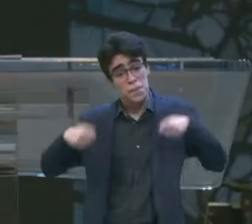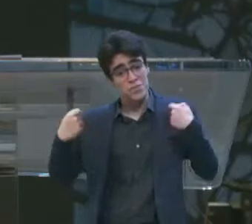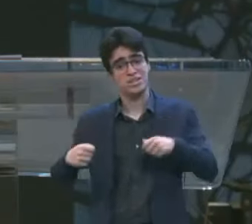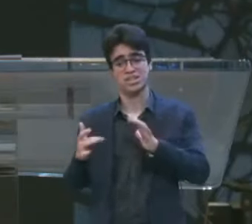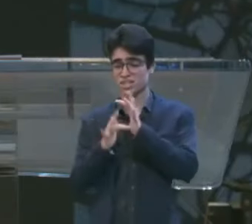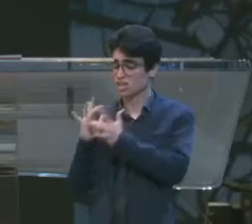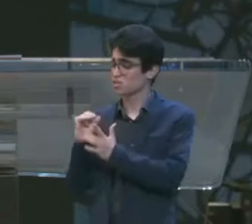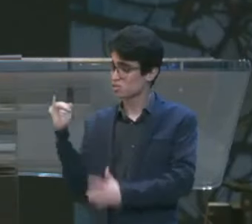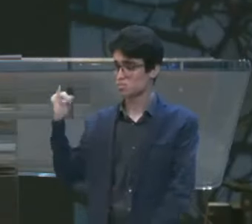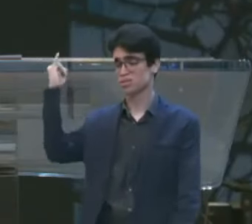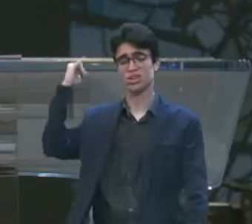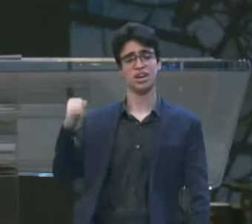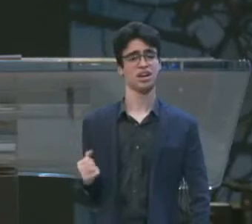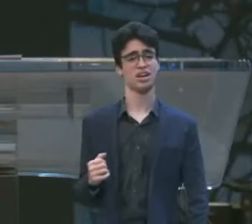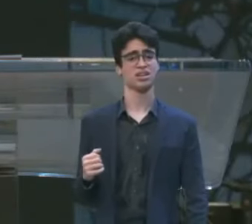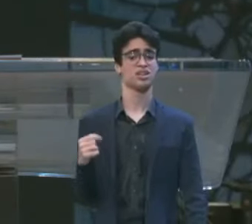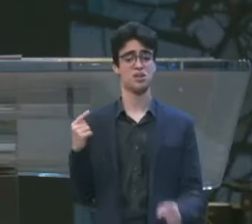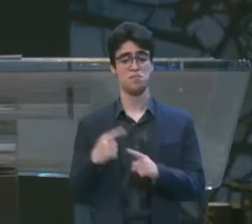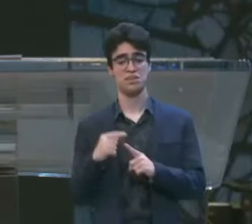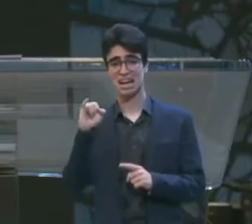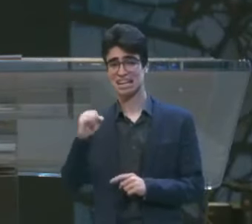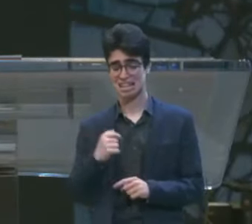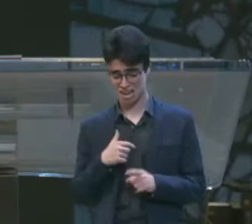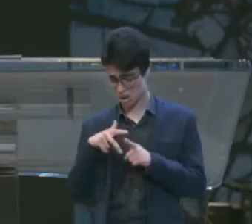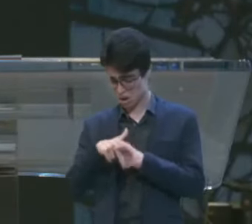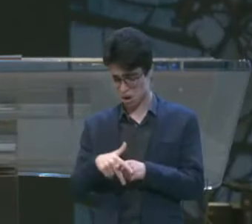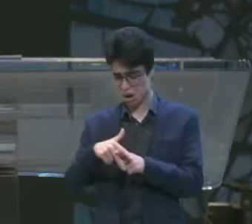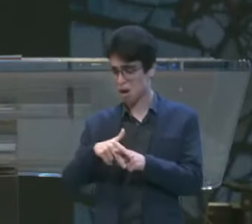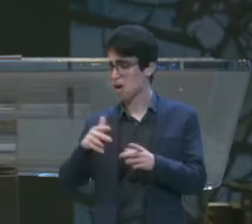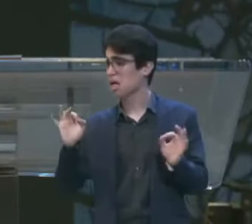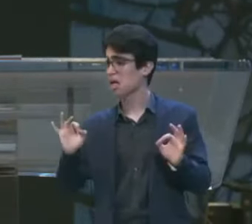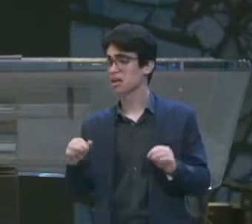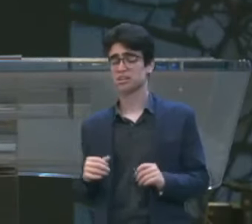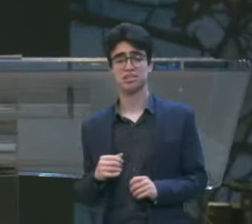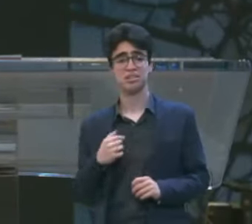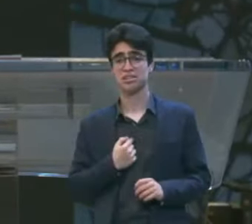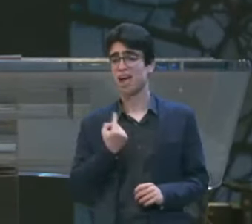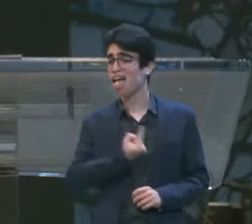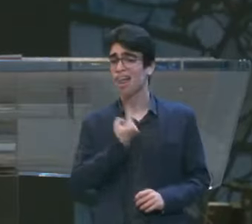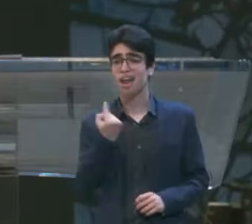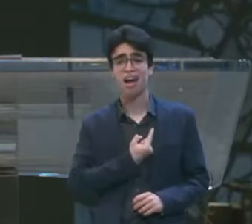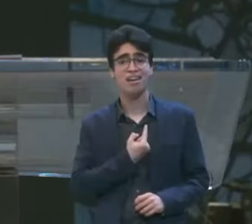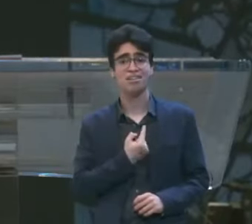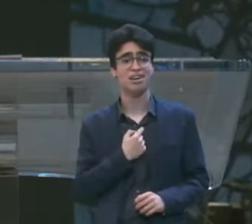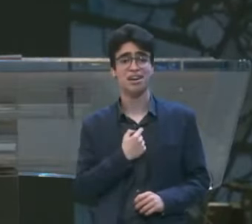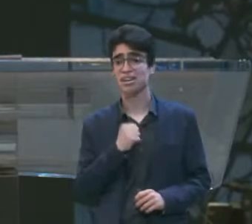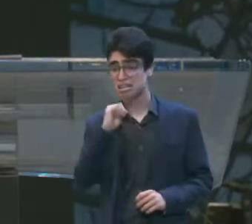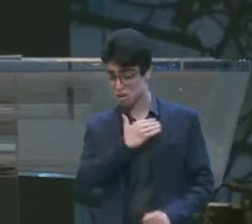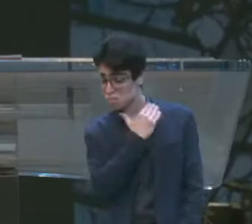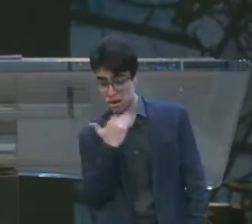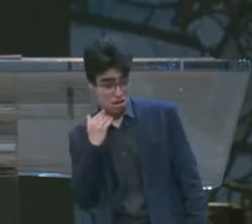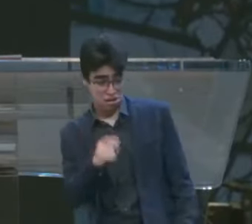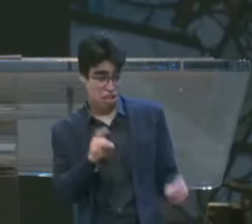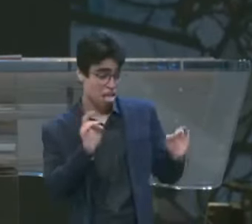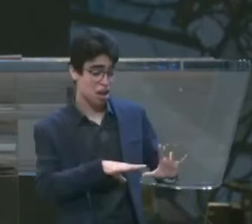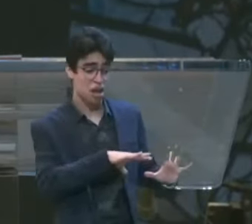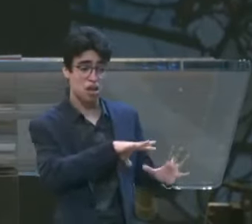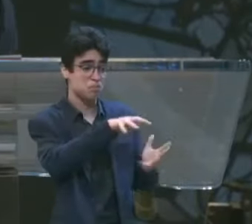Ele não se torna nada, é só um homem. É só um ser mortal que vai deixar tudo aqui. Eu